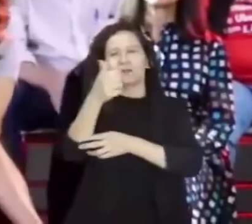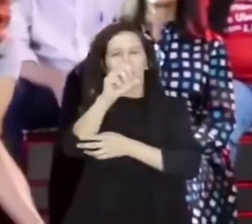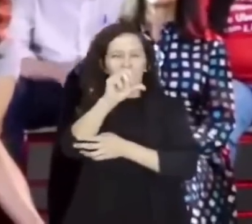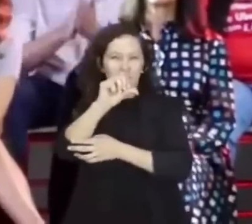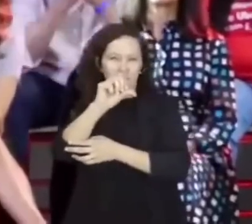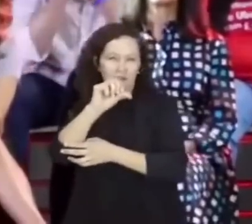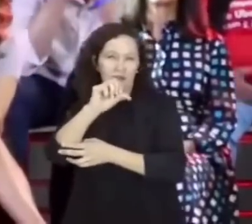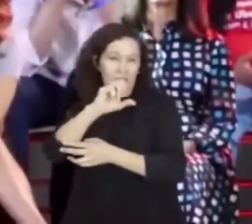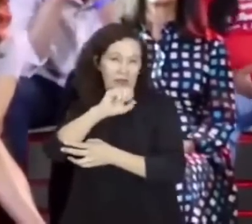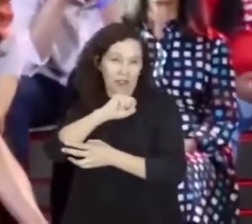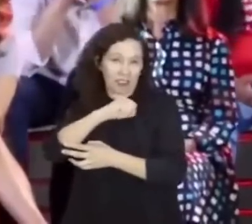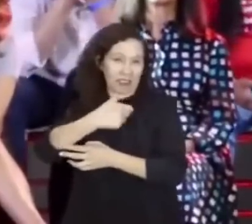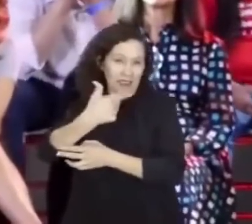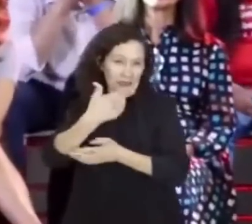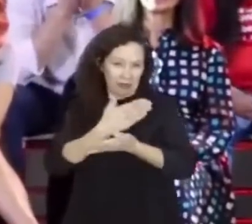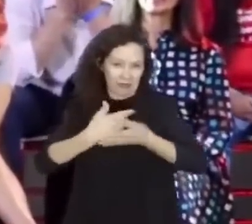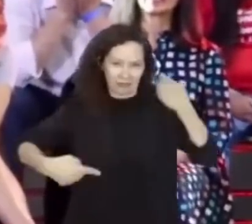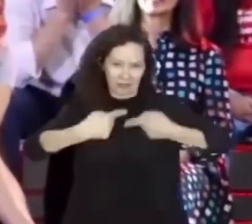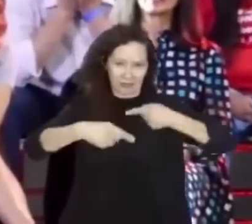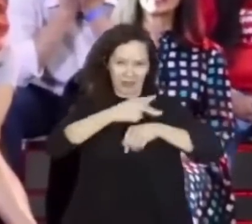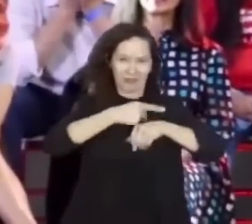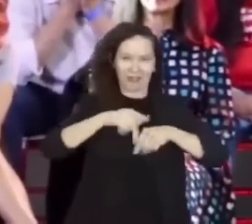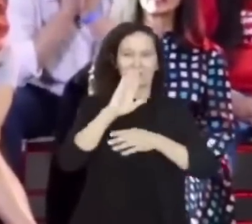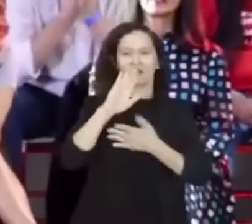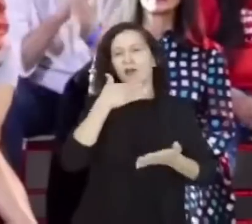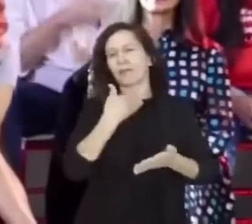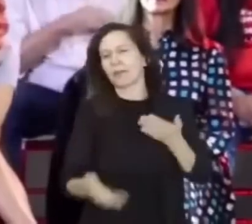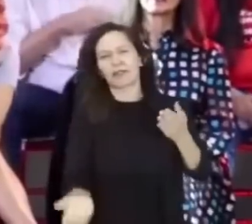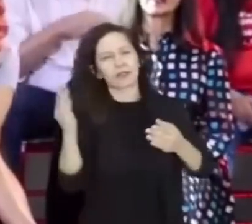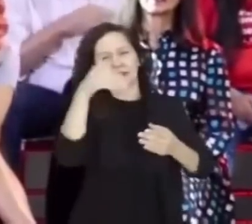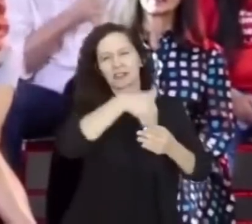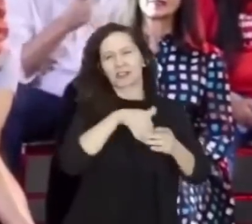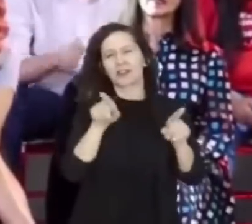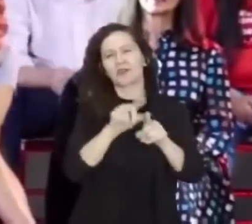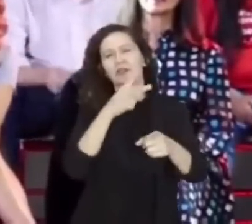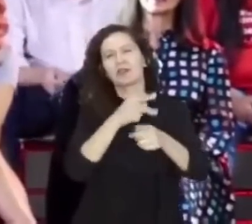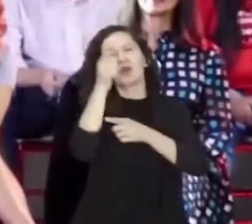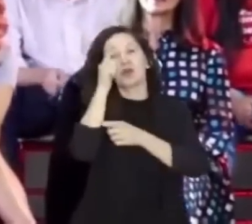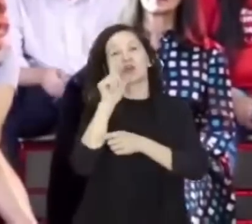1982. Já perdi e já ganhei muitas eleições.